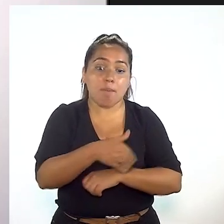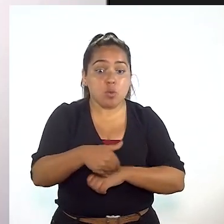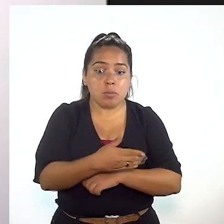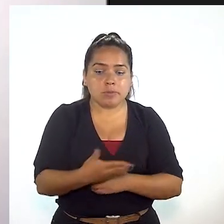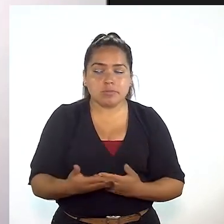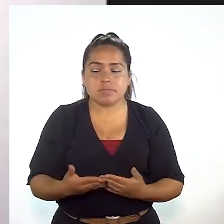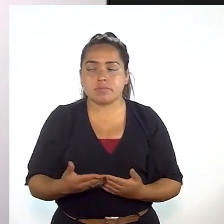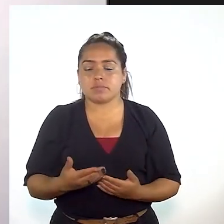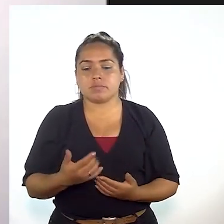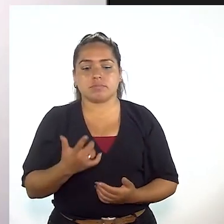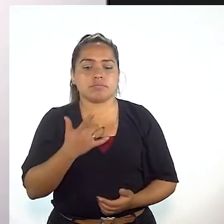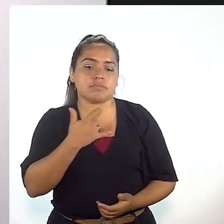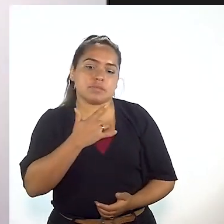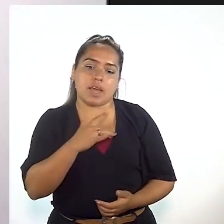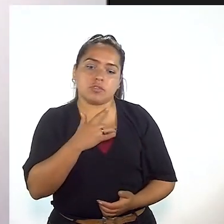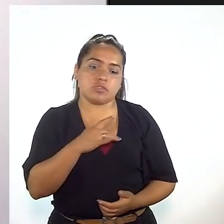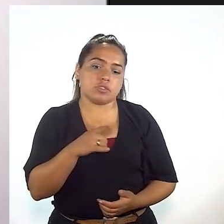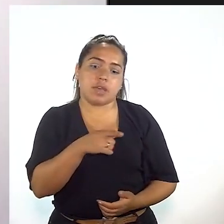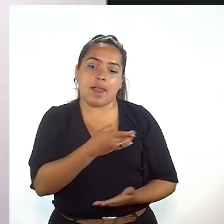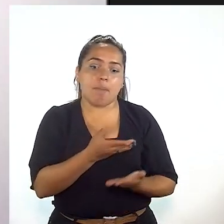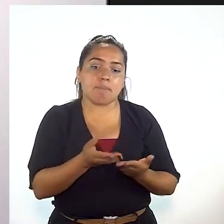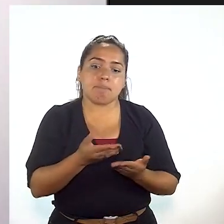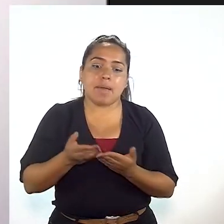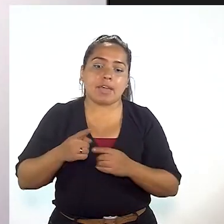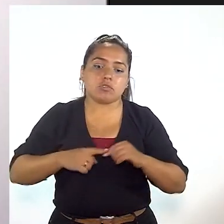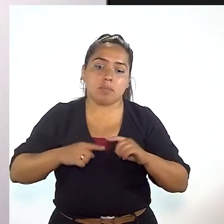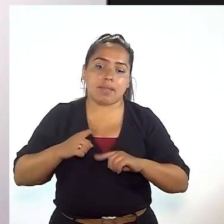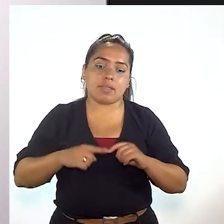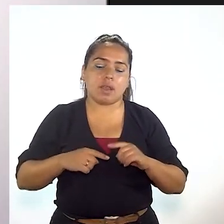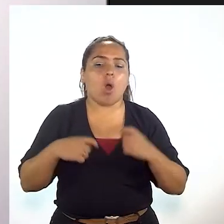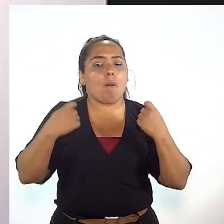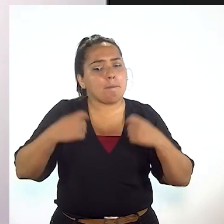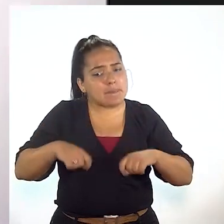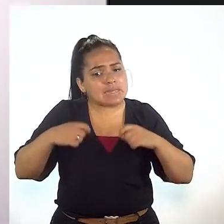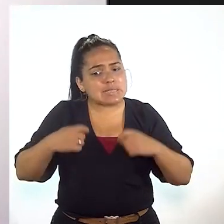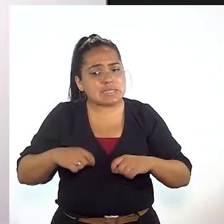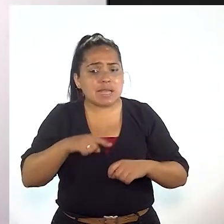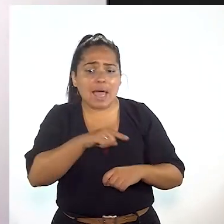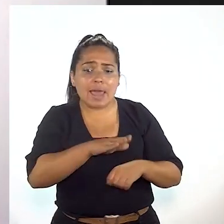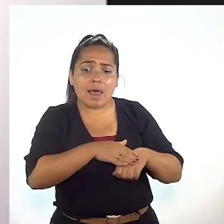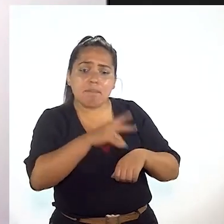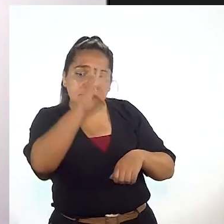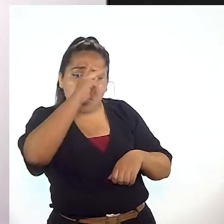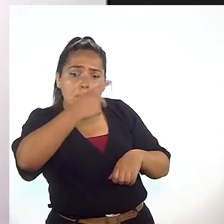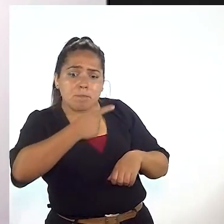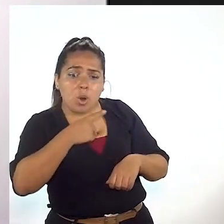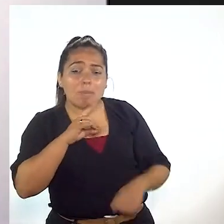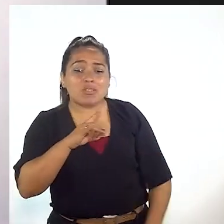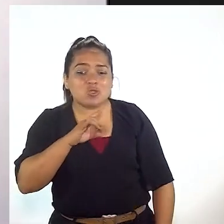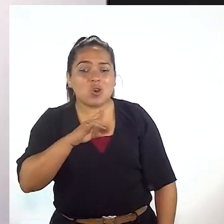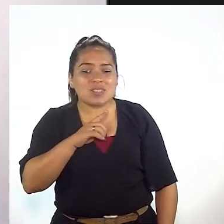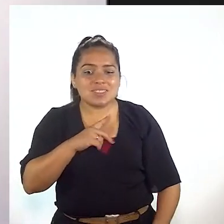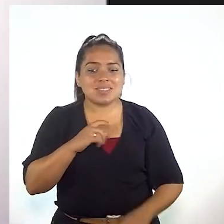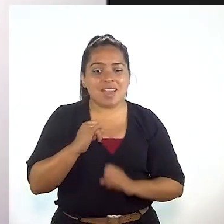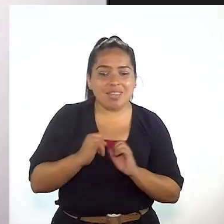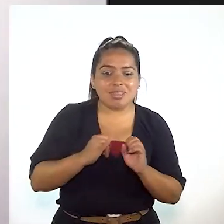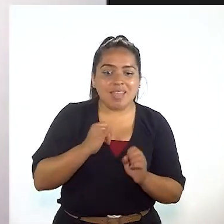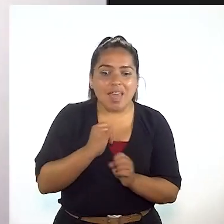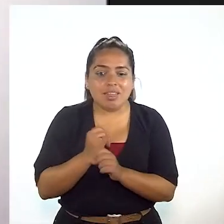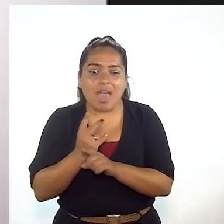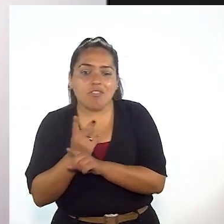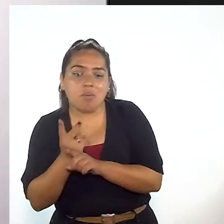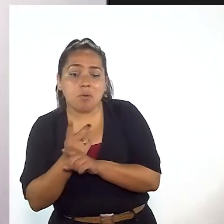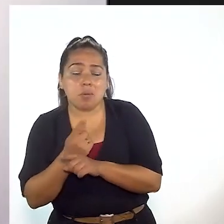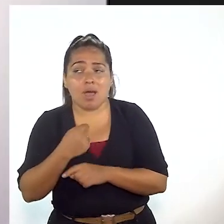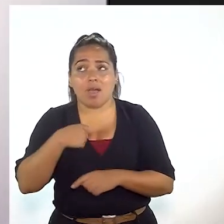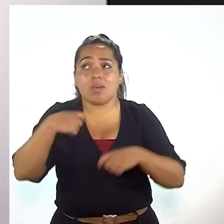são coisas super simples, que poderiam ser mais faladas, mais divulgadas, a imprensa não divulga nada, a gente tem que procurar, porque você é empreendedor, então você